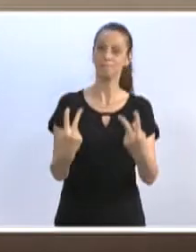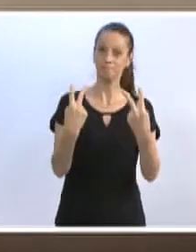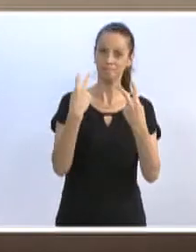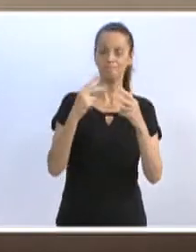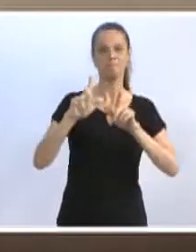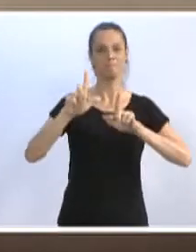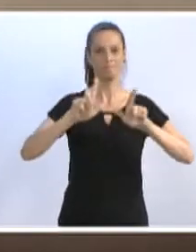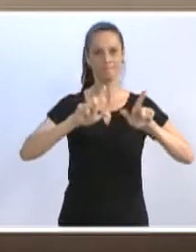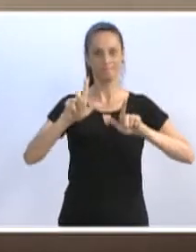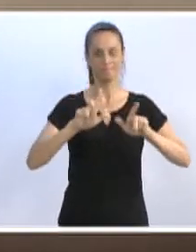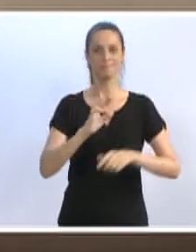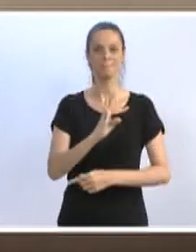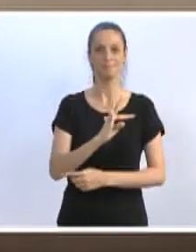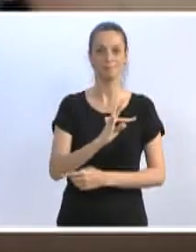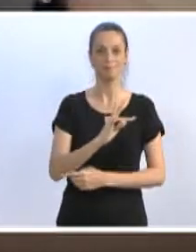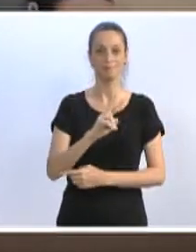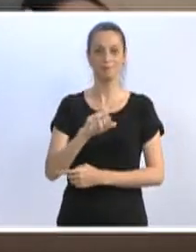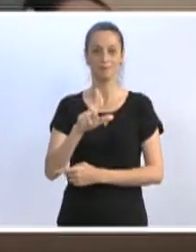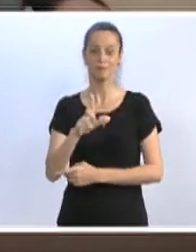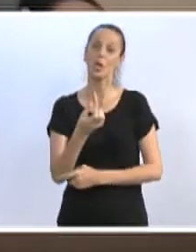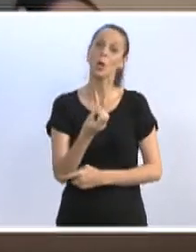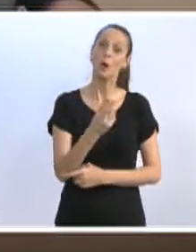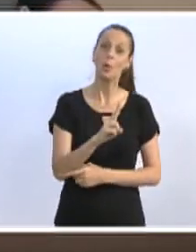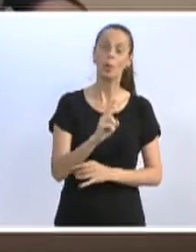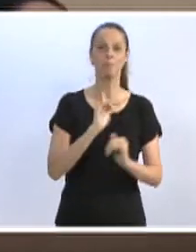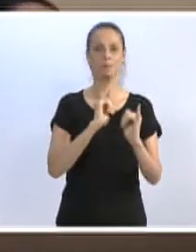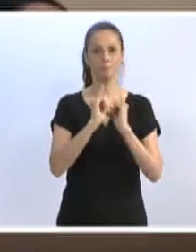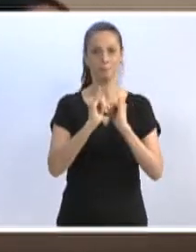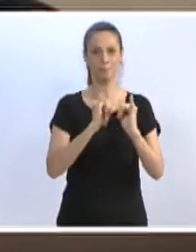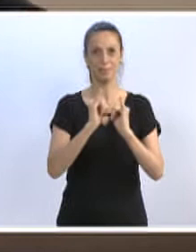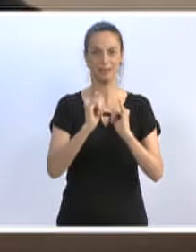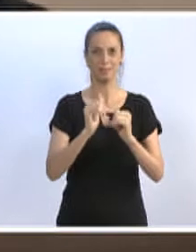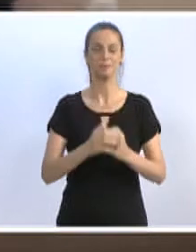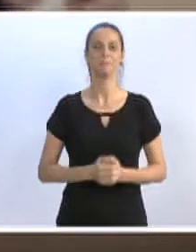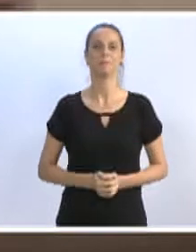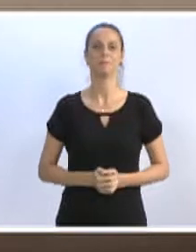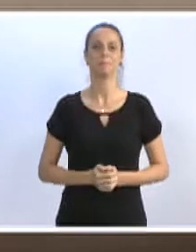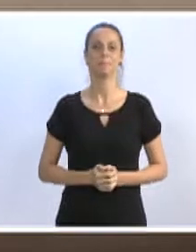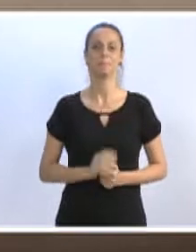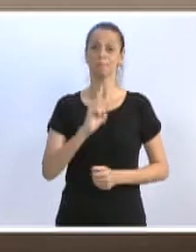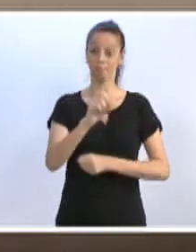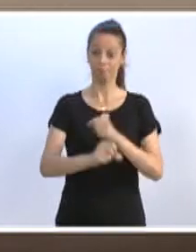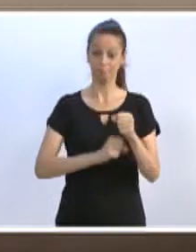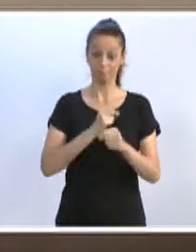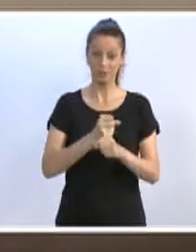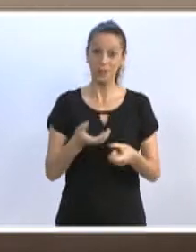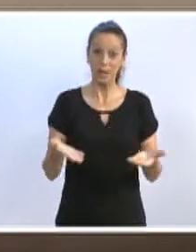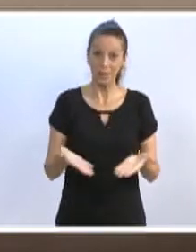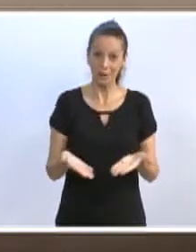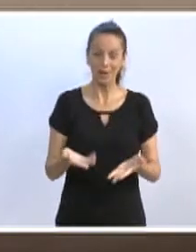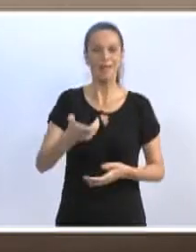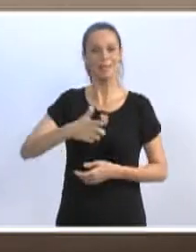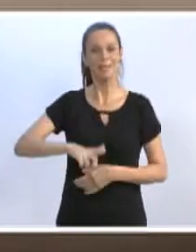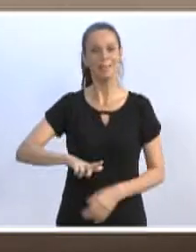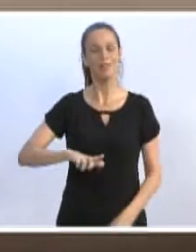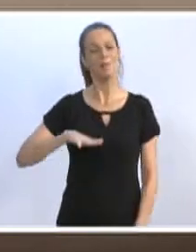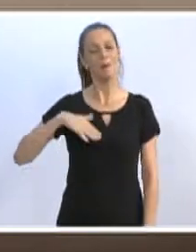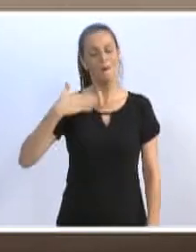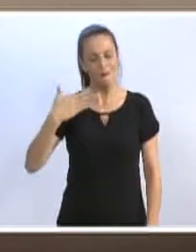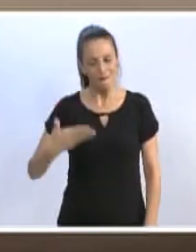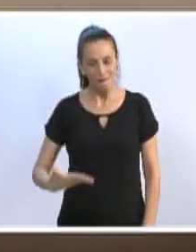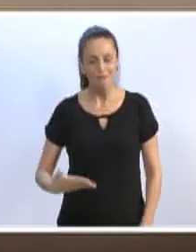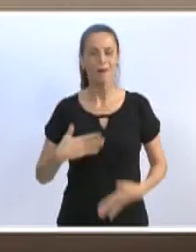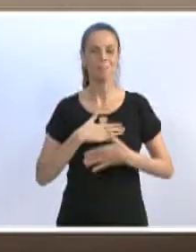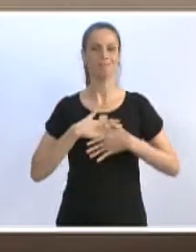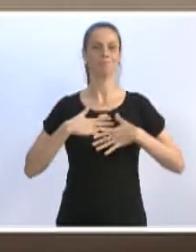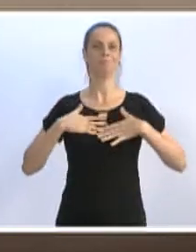pela TV Legislativa ou pela internet. É mais um ano que a Câmara Municipal tem a honra de realizar uma sessão